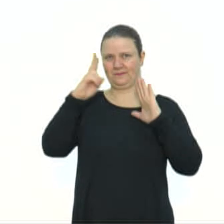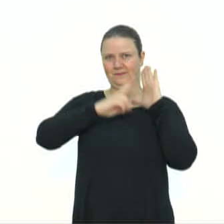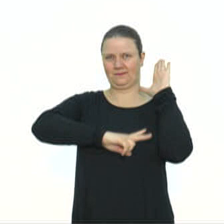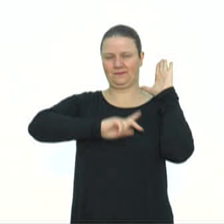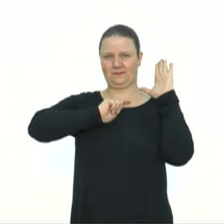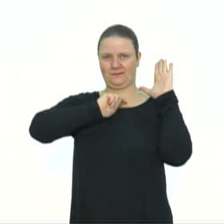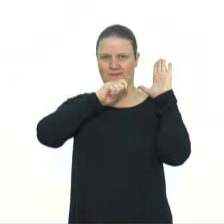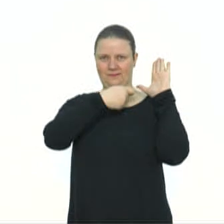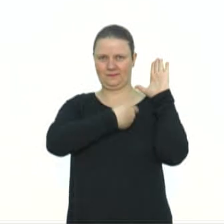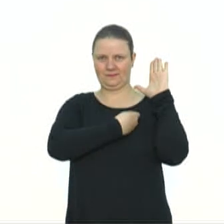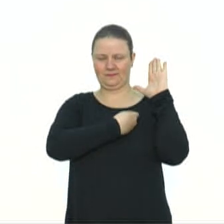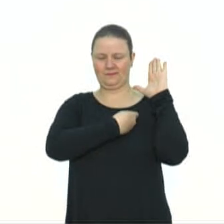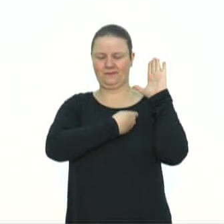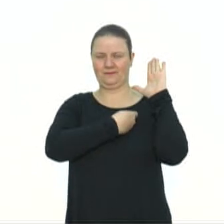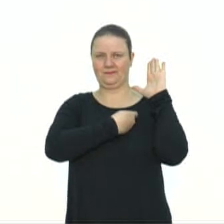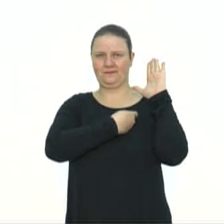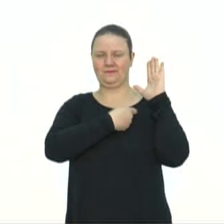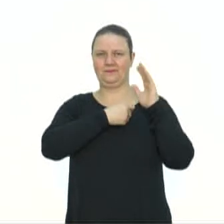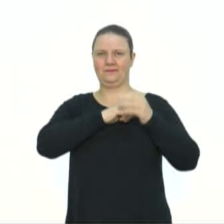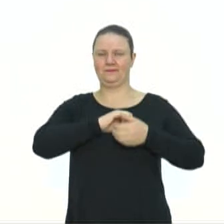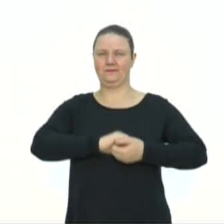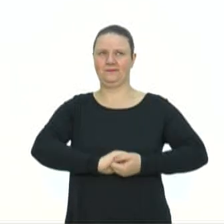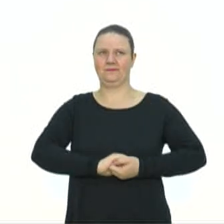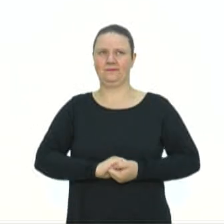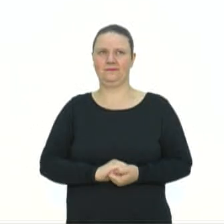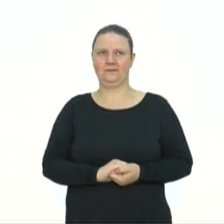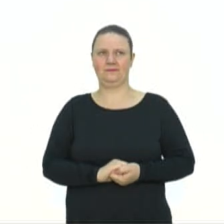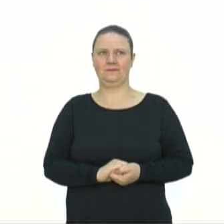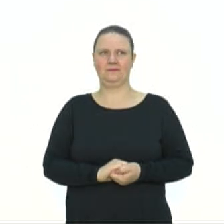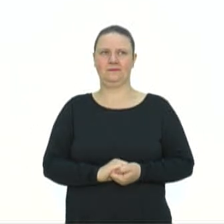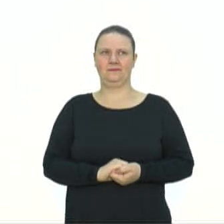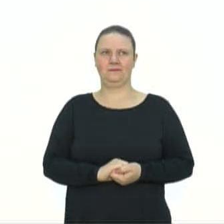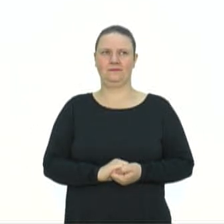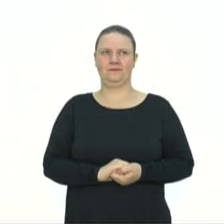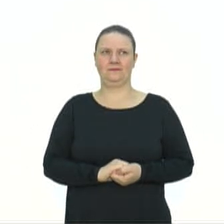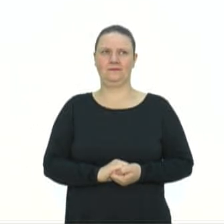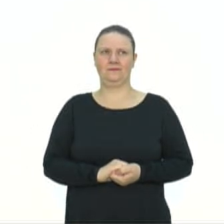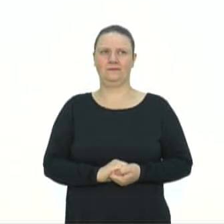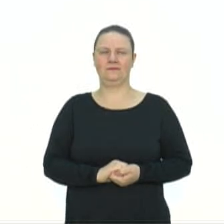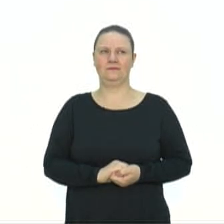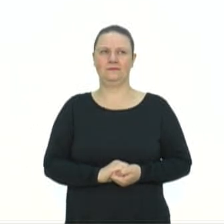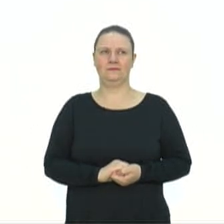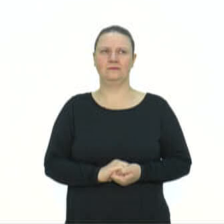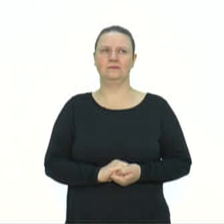o demonstrativo adequado com base em la indicação del parênteses.